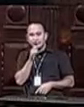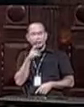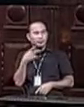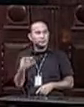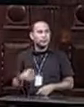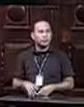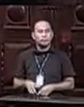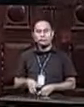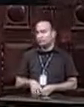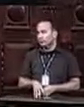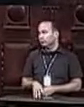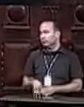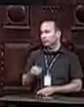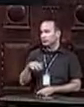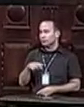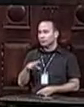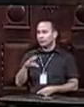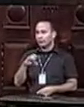no Congresso Nacional